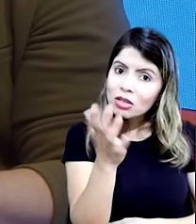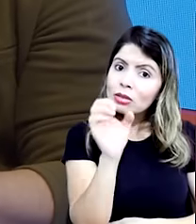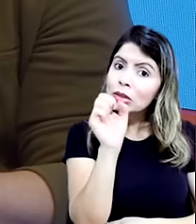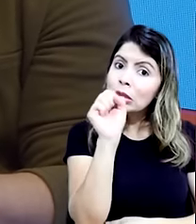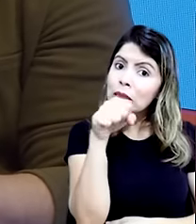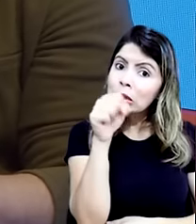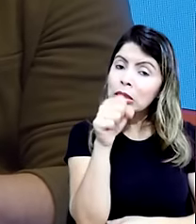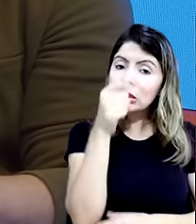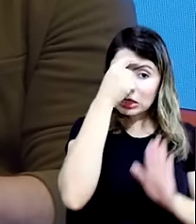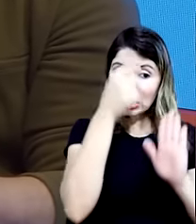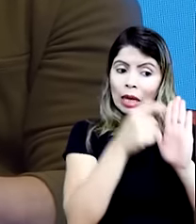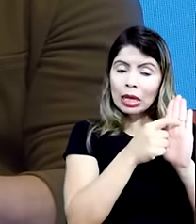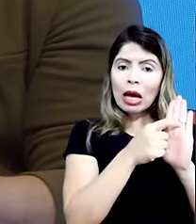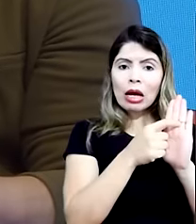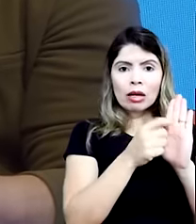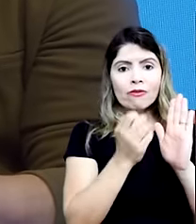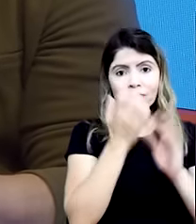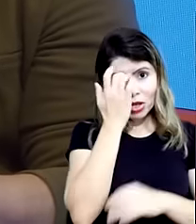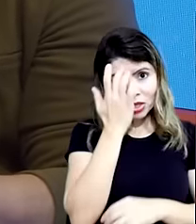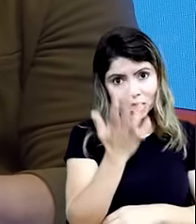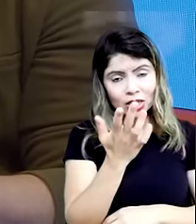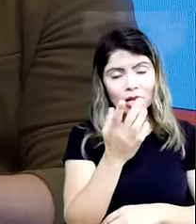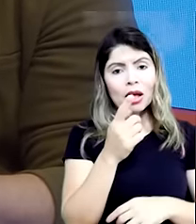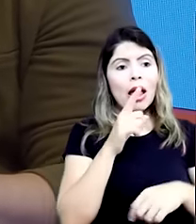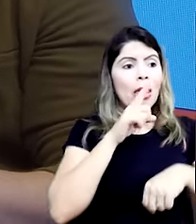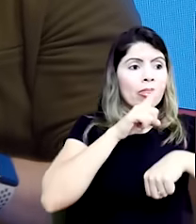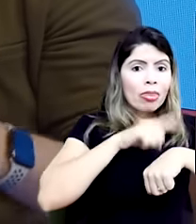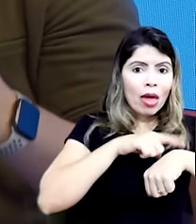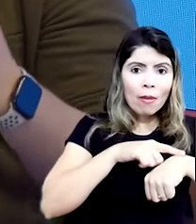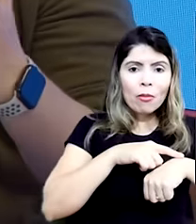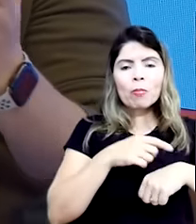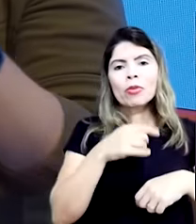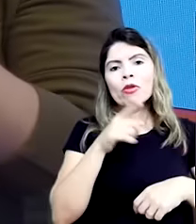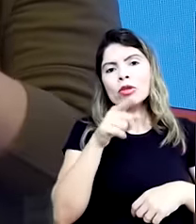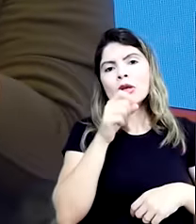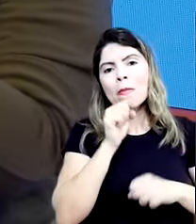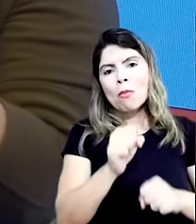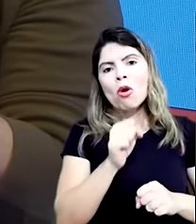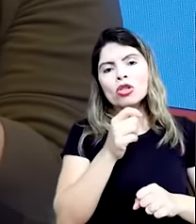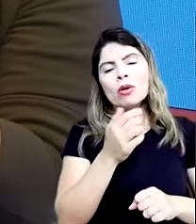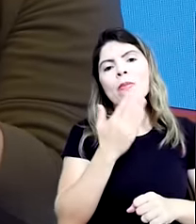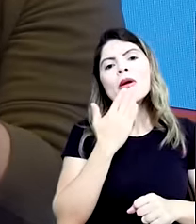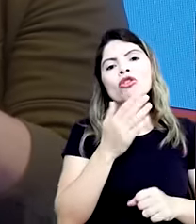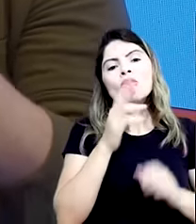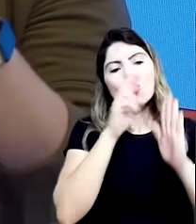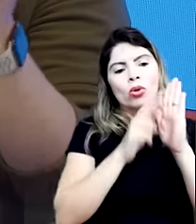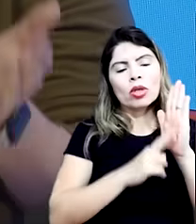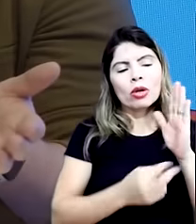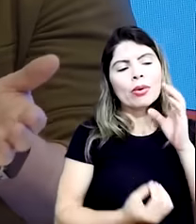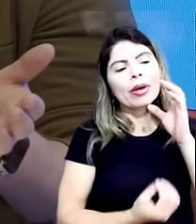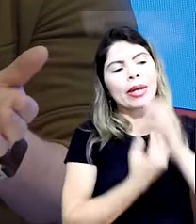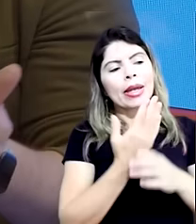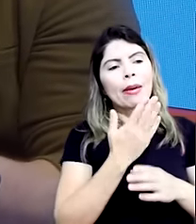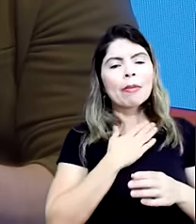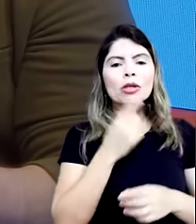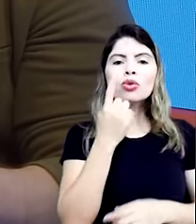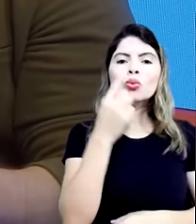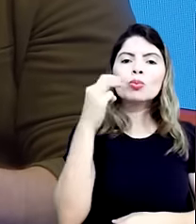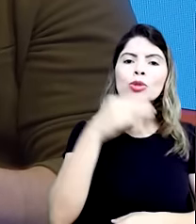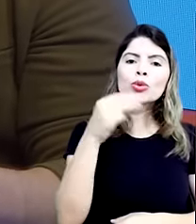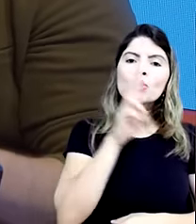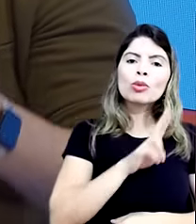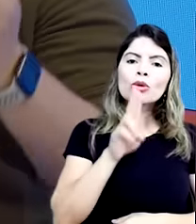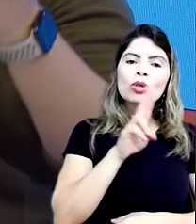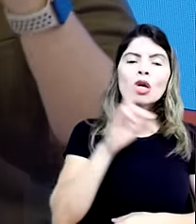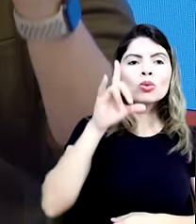ela vai colocar ali por tempo ela pode você pode pedir um roteiro por exemplo coloc cria um roteiro para mim de um minuto para eu usar no